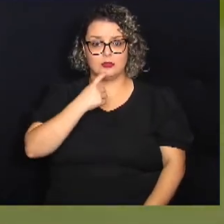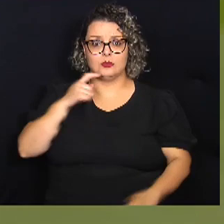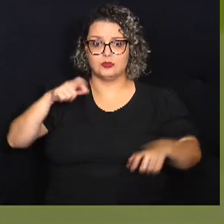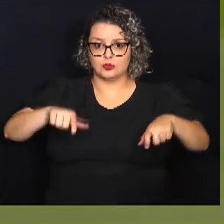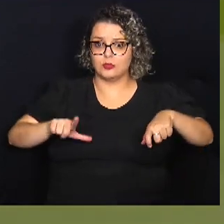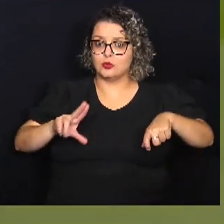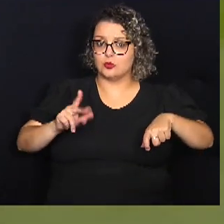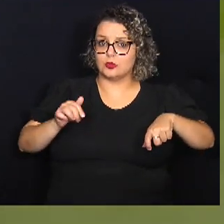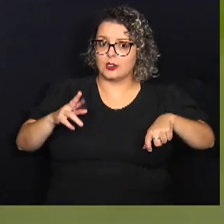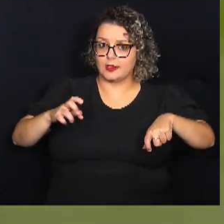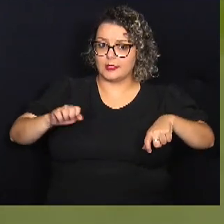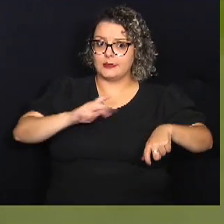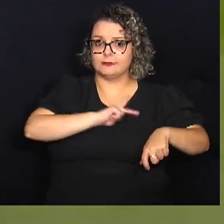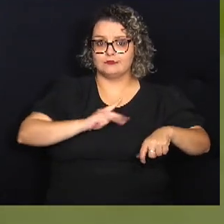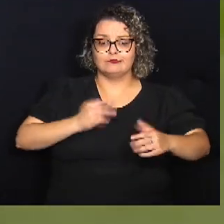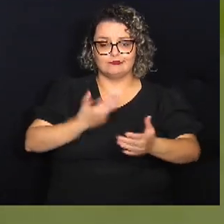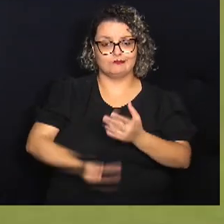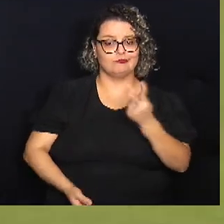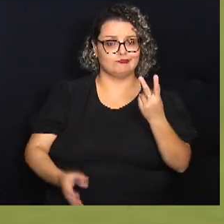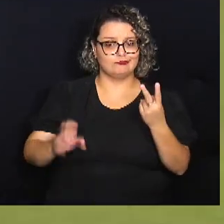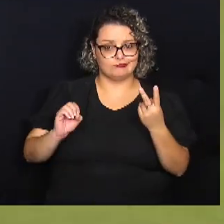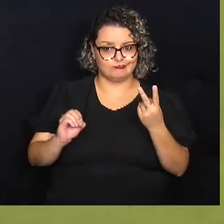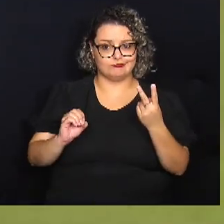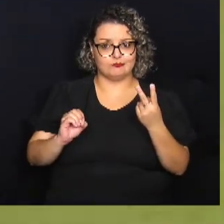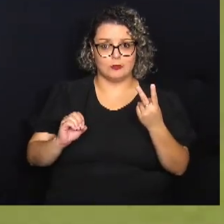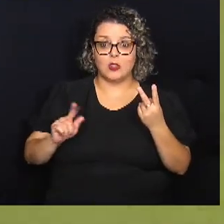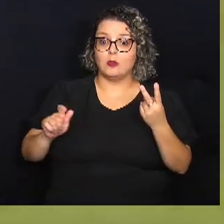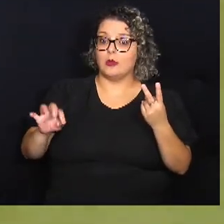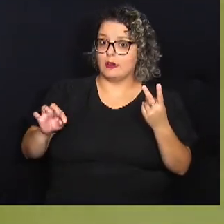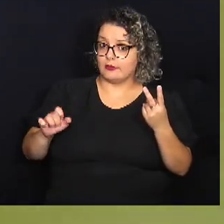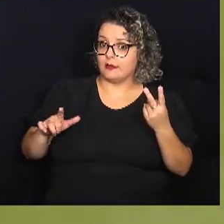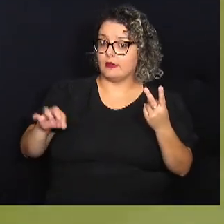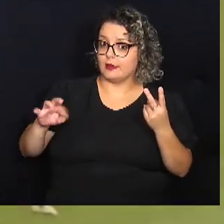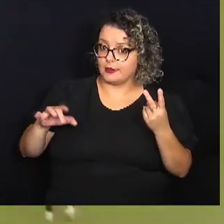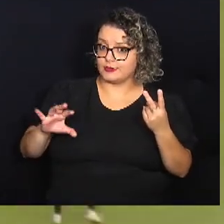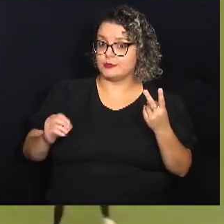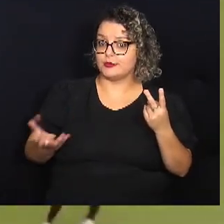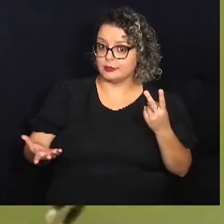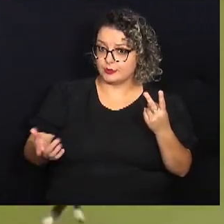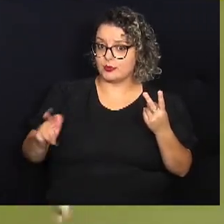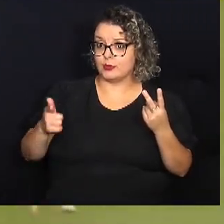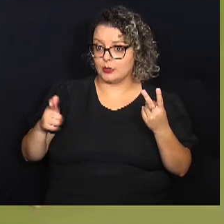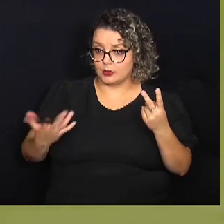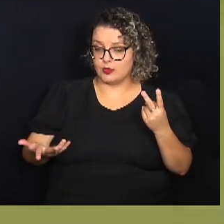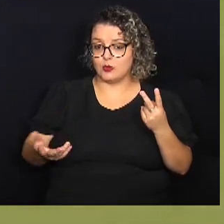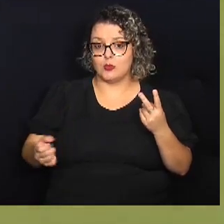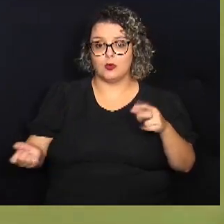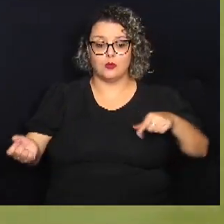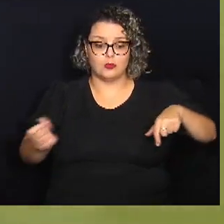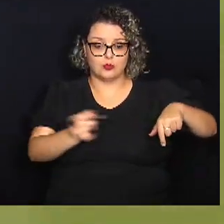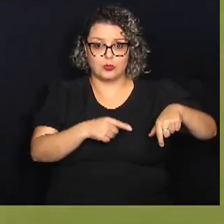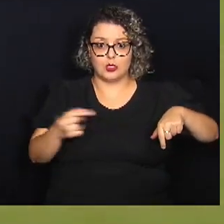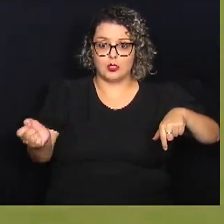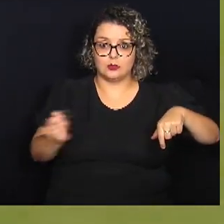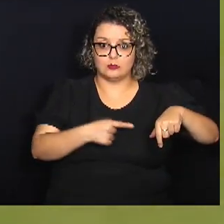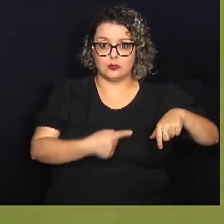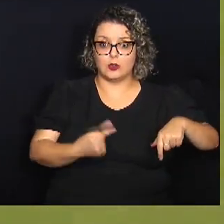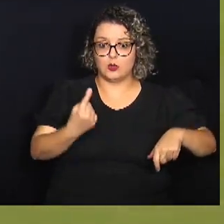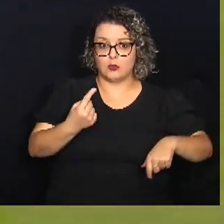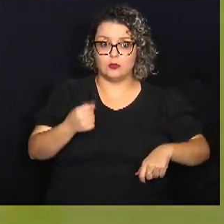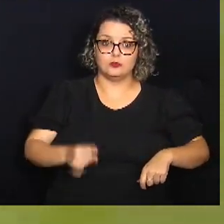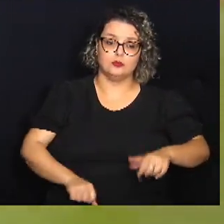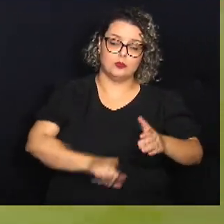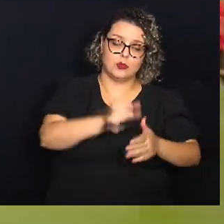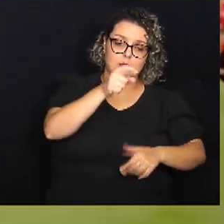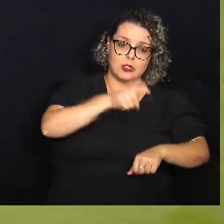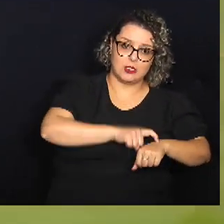Preta perdeu de 2-0 para o embalado Atlético Goianiense. Os gols do visitante saíram um em cada tempo. O